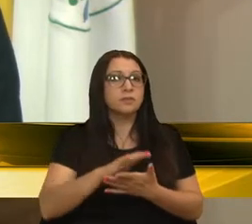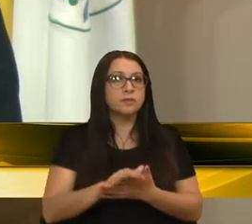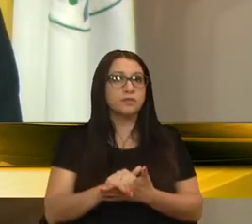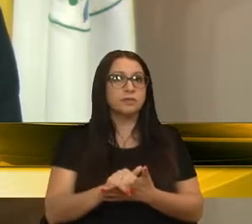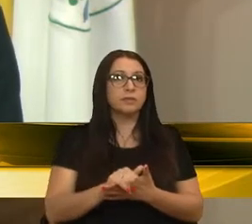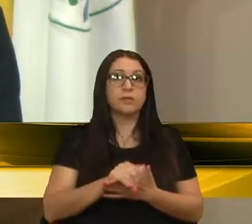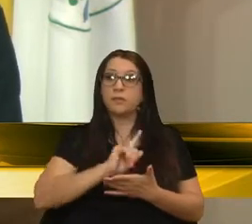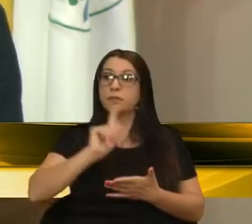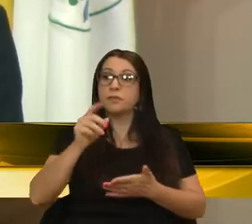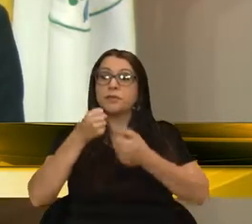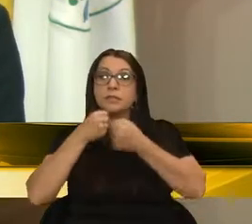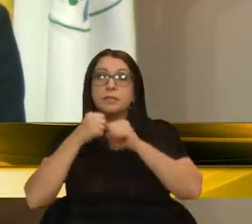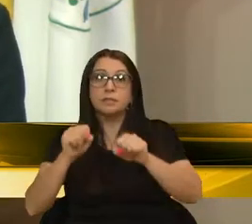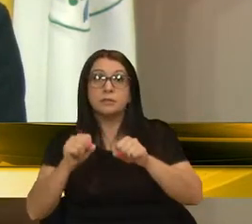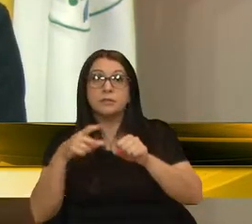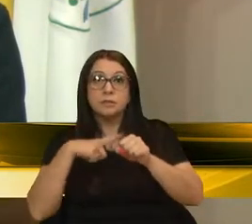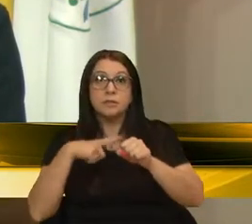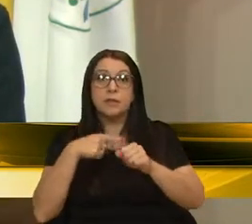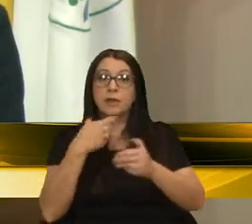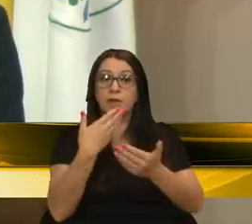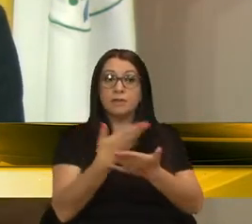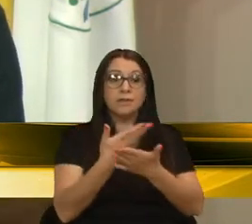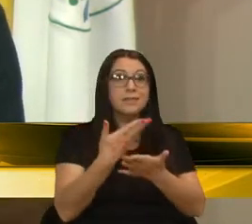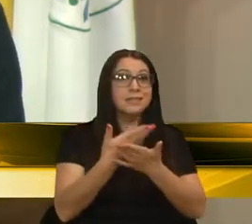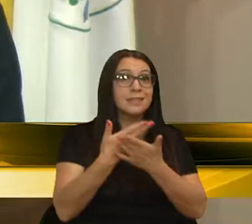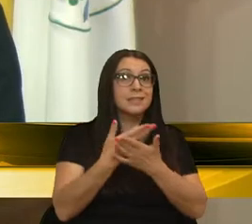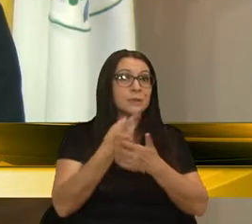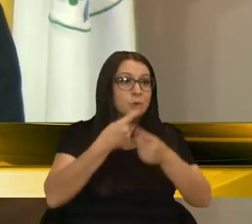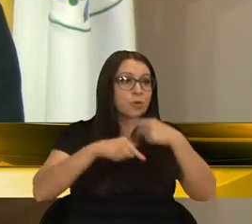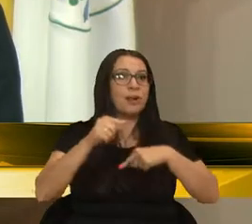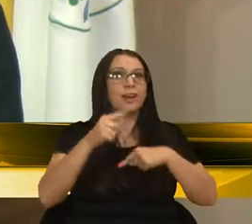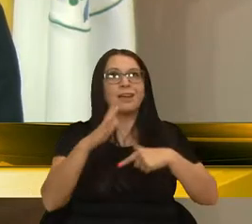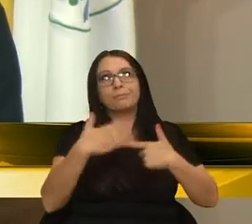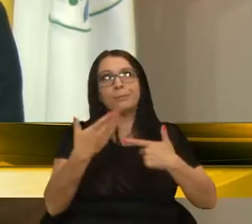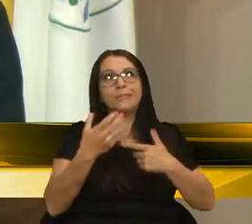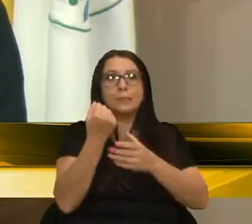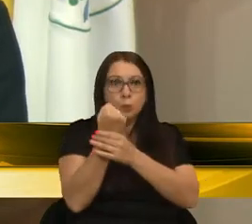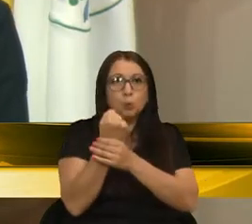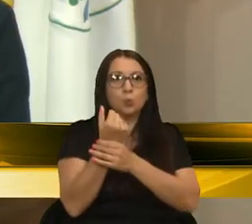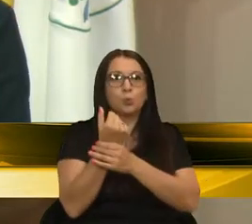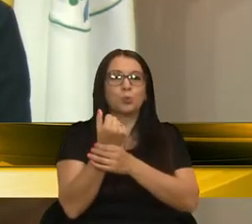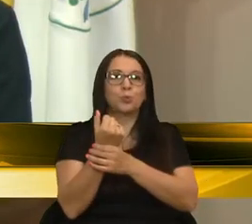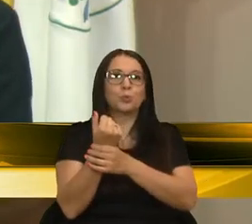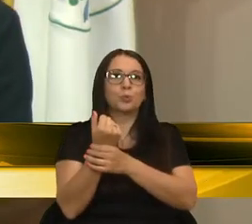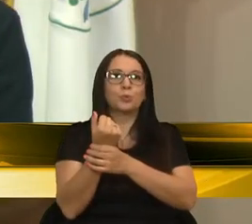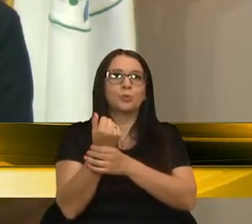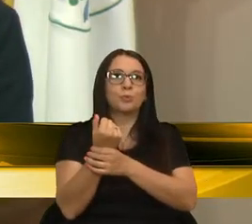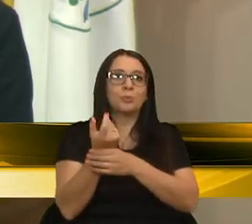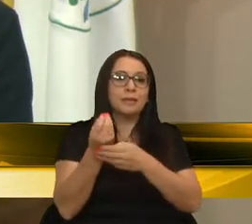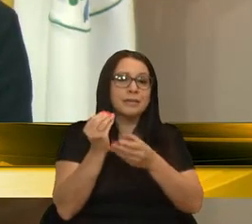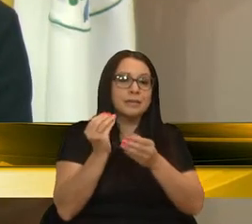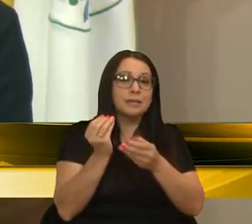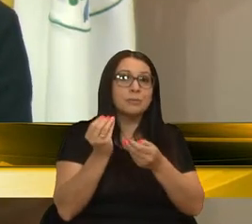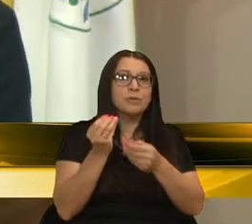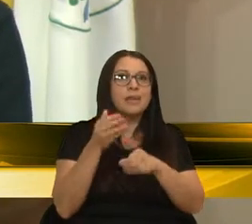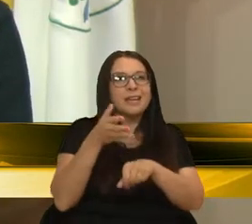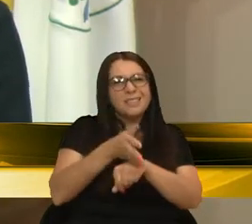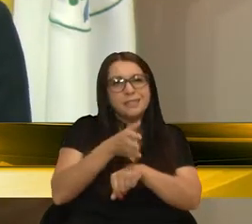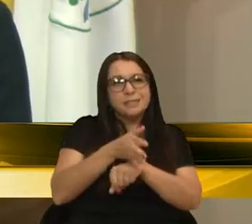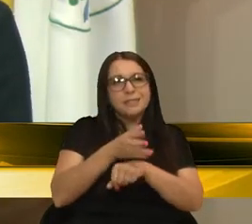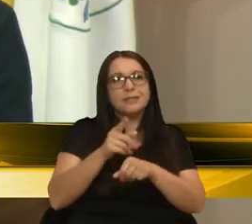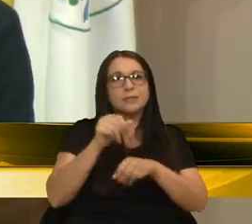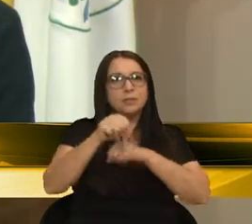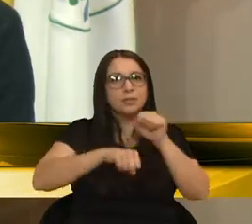a secretaria e davam essas aulas para tornar isso mais seguro, né, para tornar essa inserção do ciclista no trânsito boa